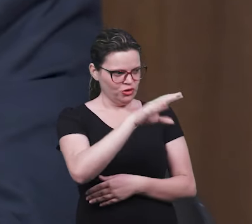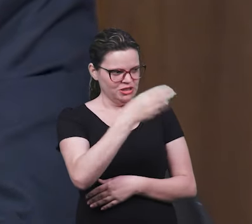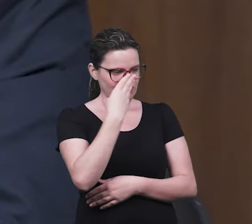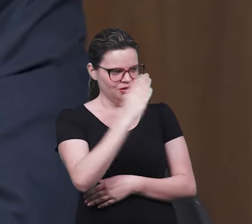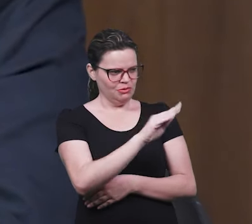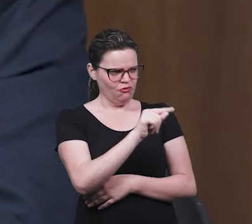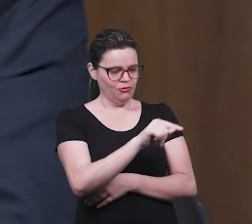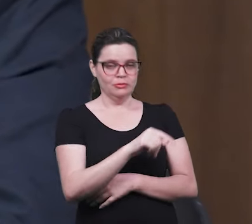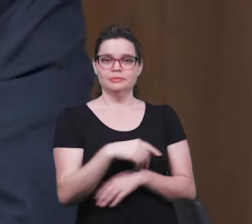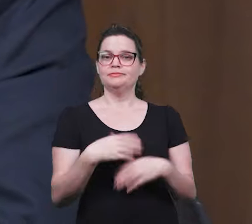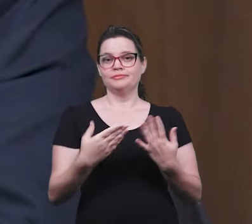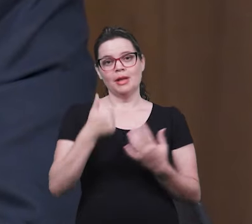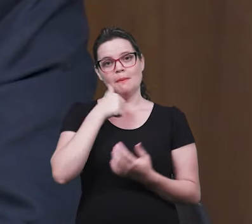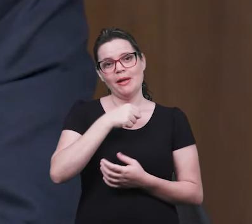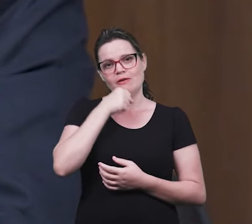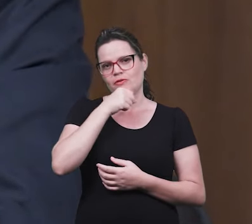Mas